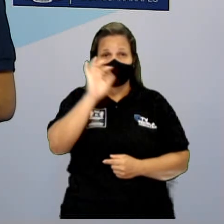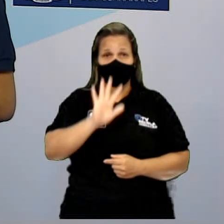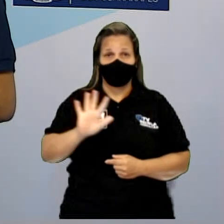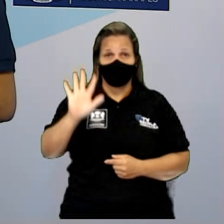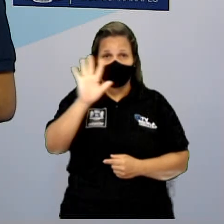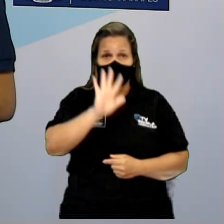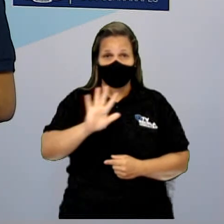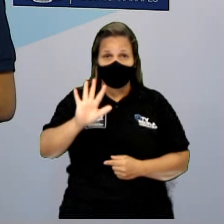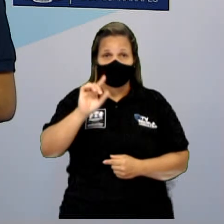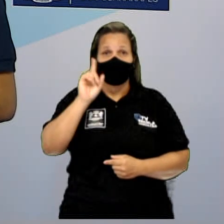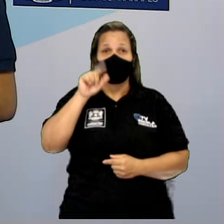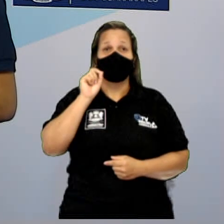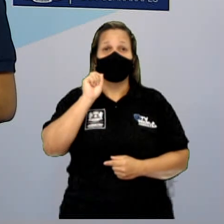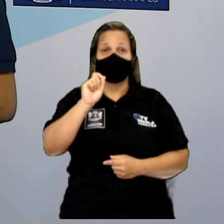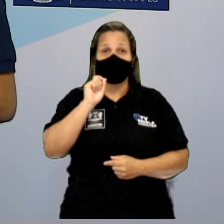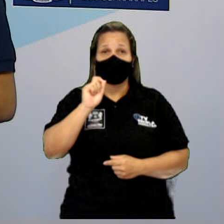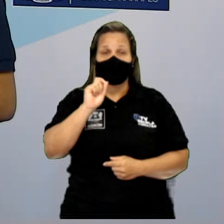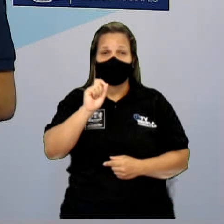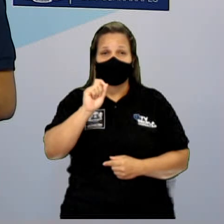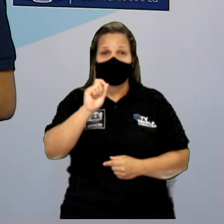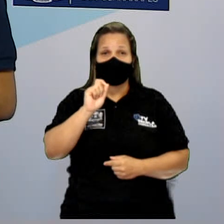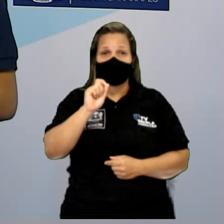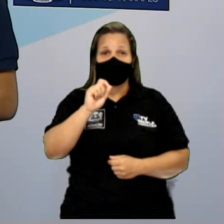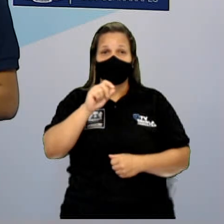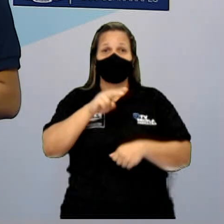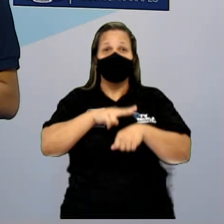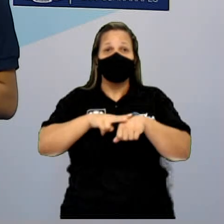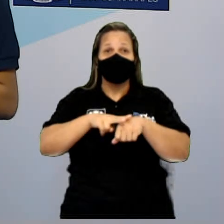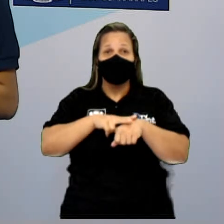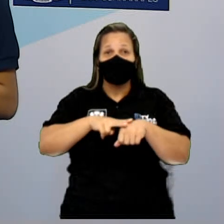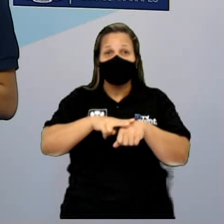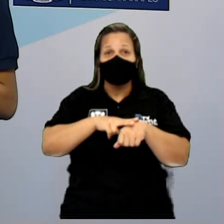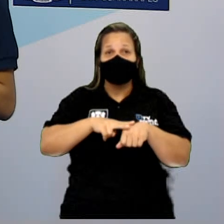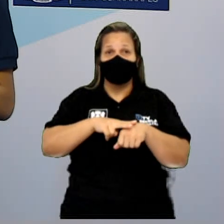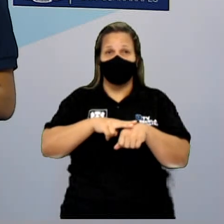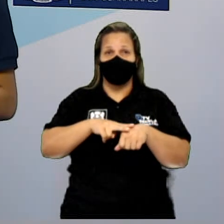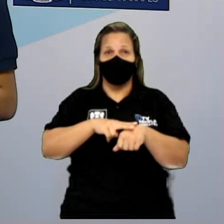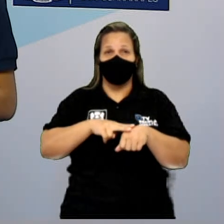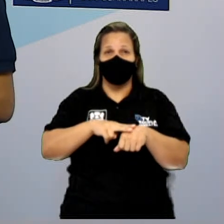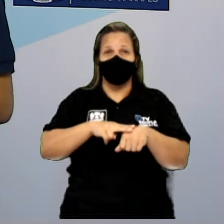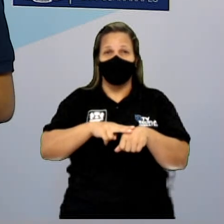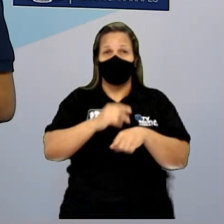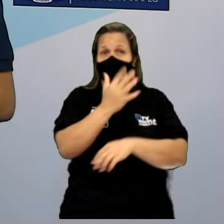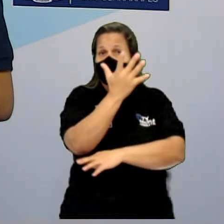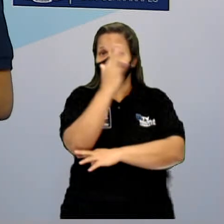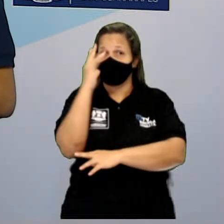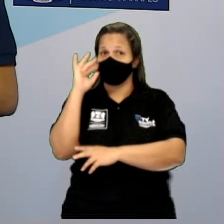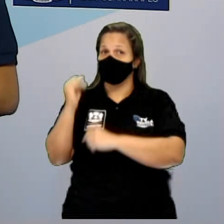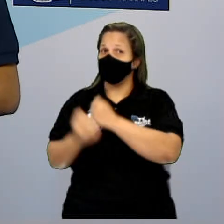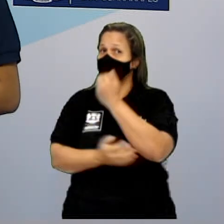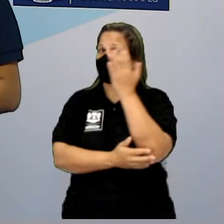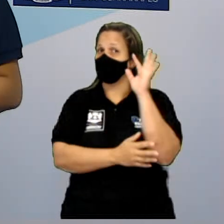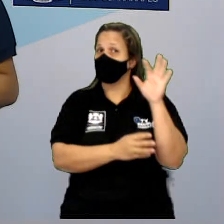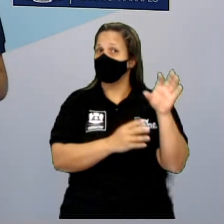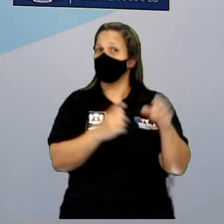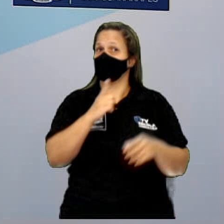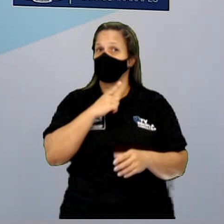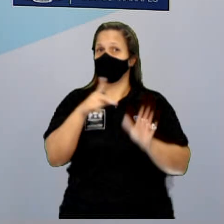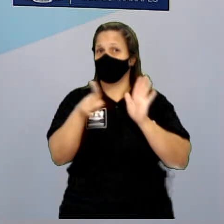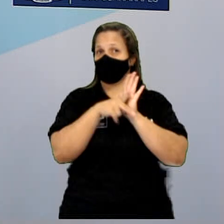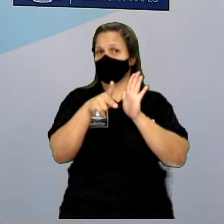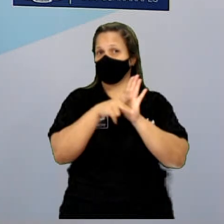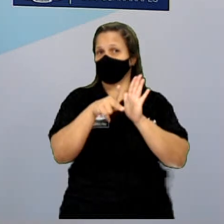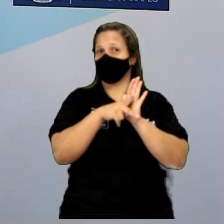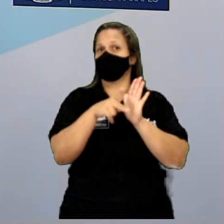pigmento verde, certo? Essa tinta verde que as plantas produzem tem a capacidade de pegar a